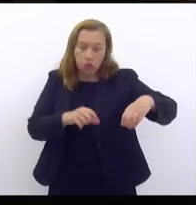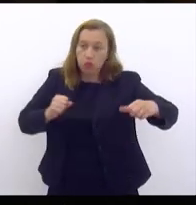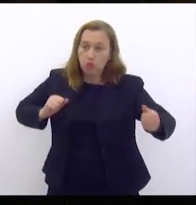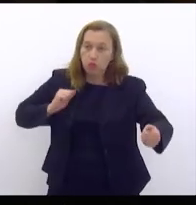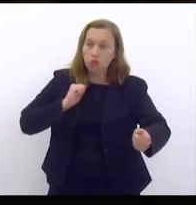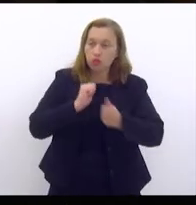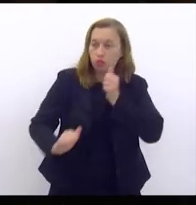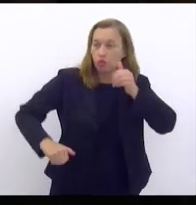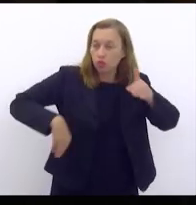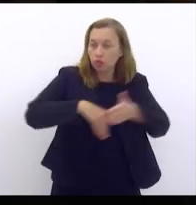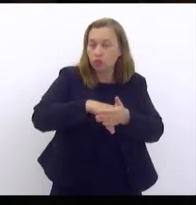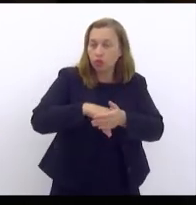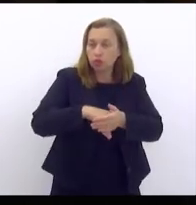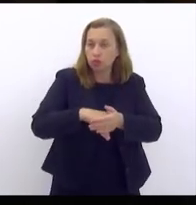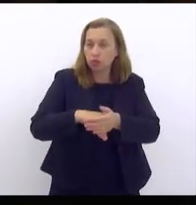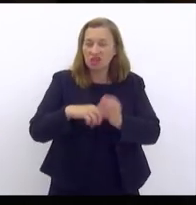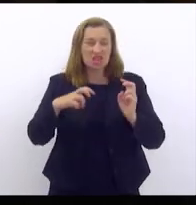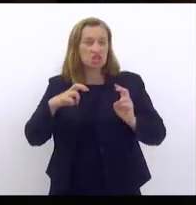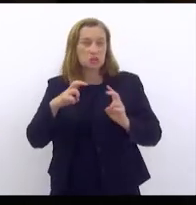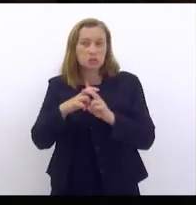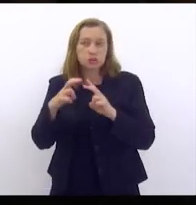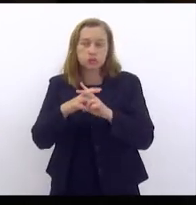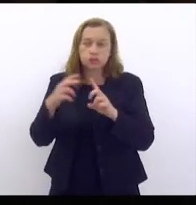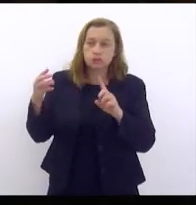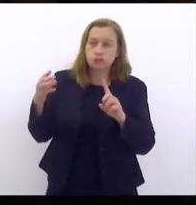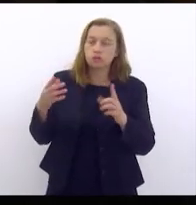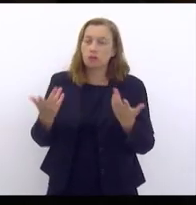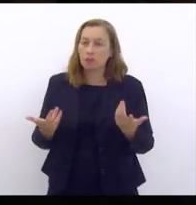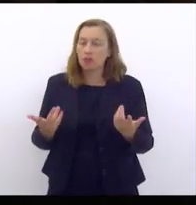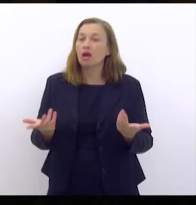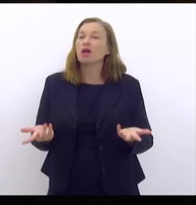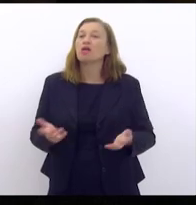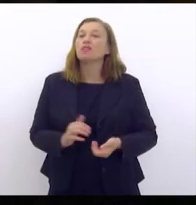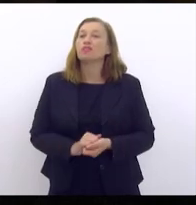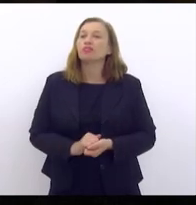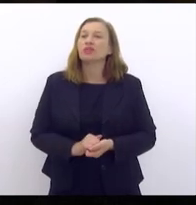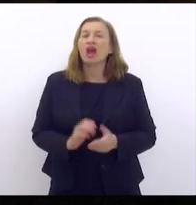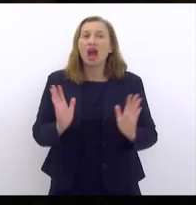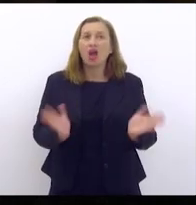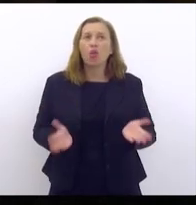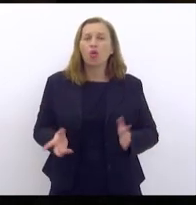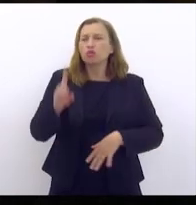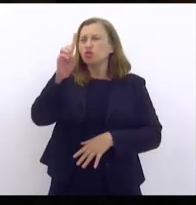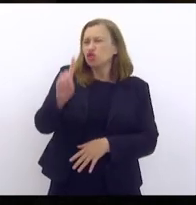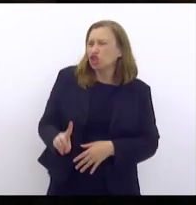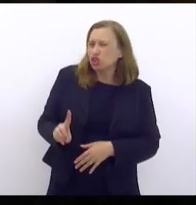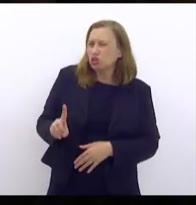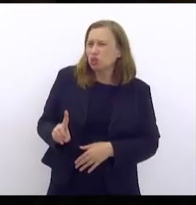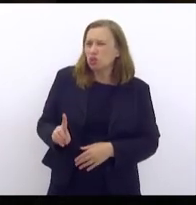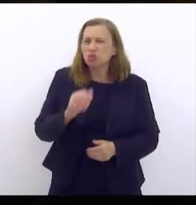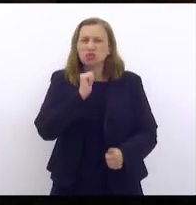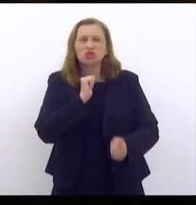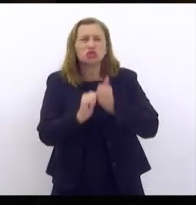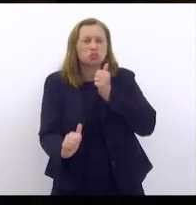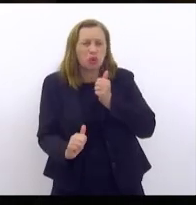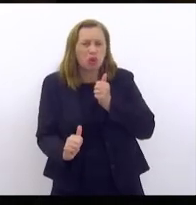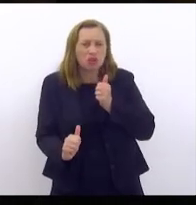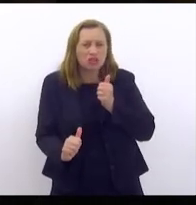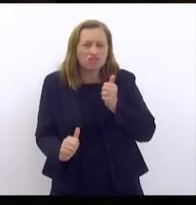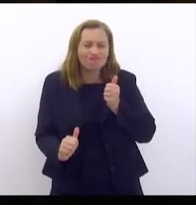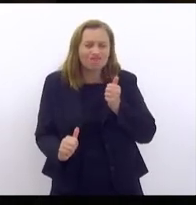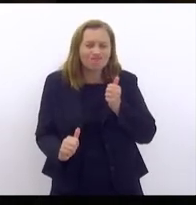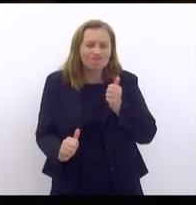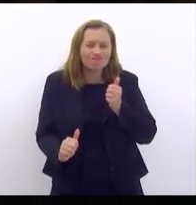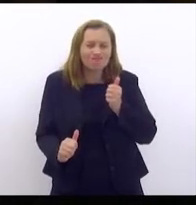Agora, essa questão com o diretor de esporte.